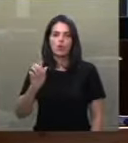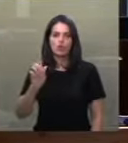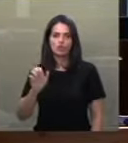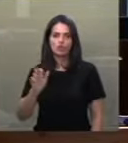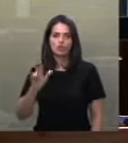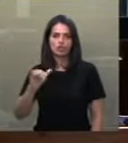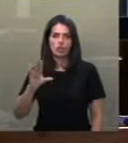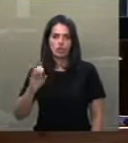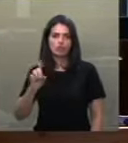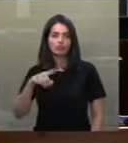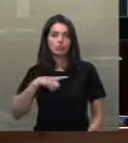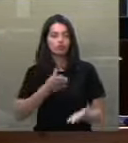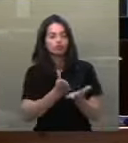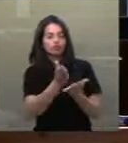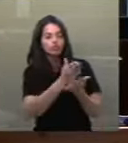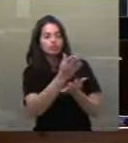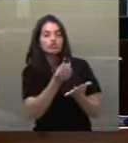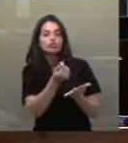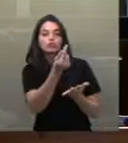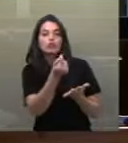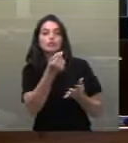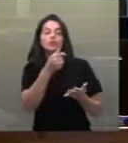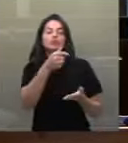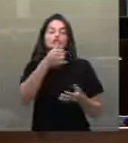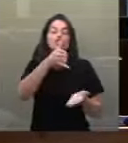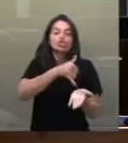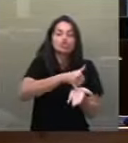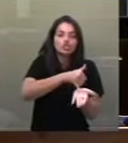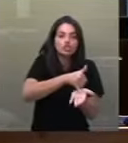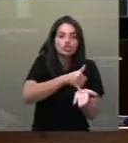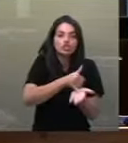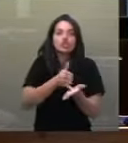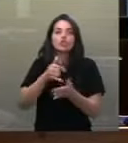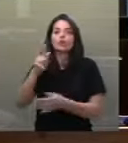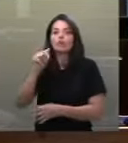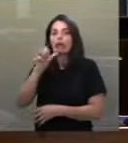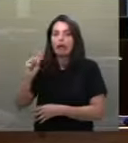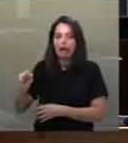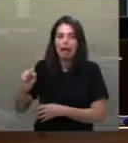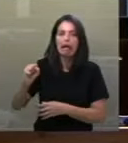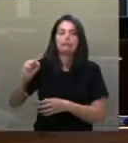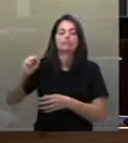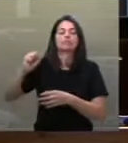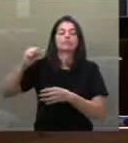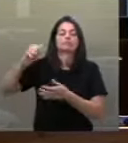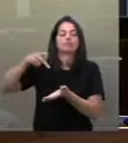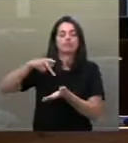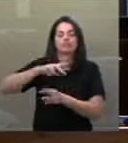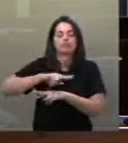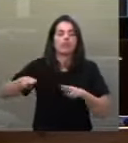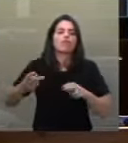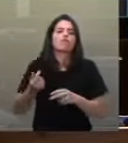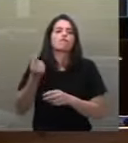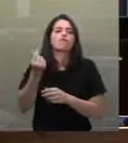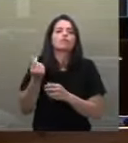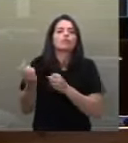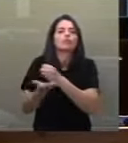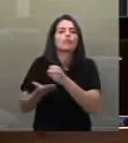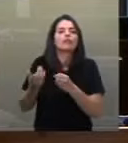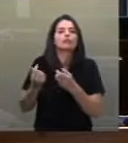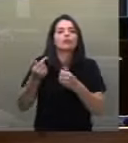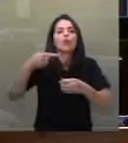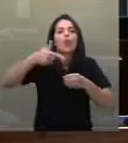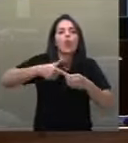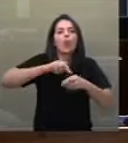sobre as diretrizes de preço para diesel, gasolina e gás liquefeito de petróleo, cria fundo de estabilização de preços de combustíveis e institui